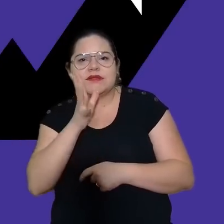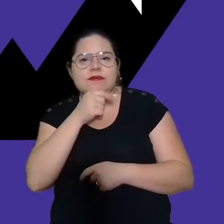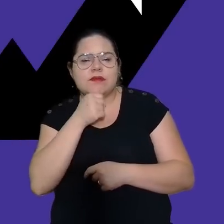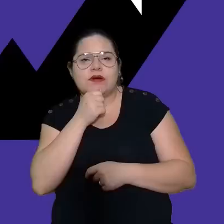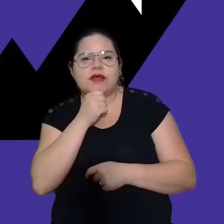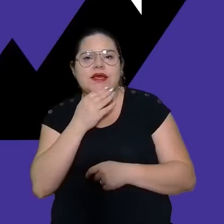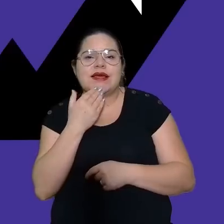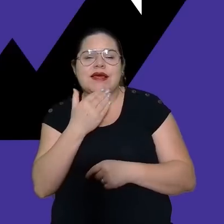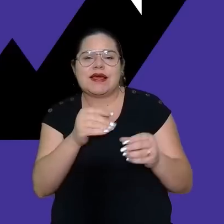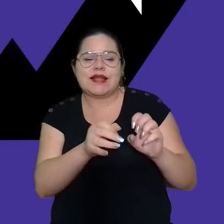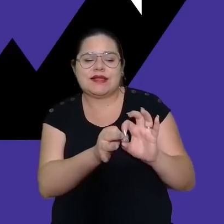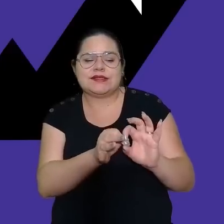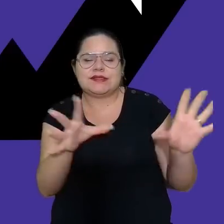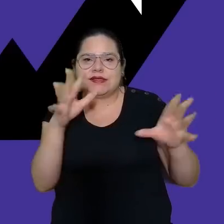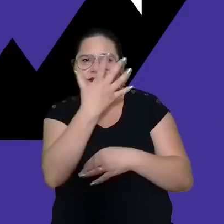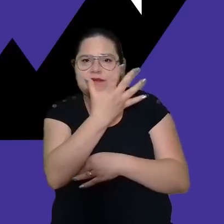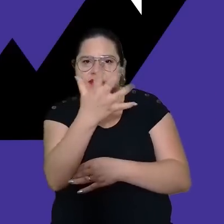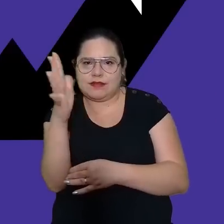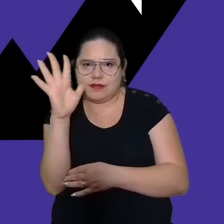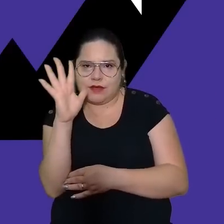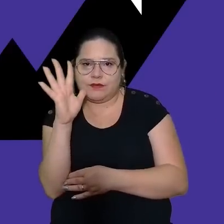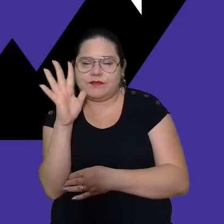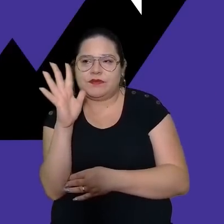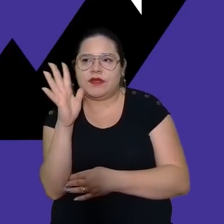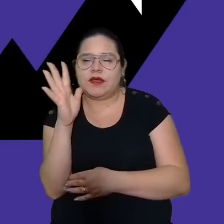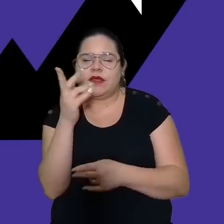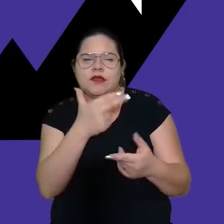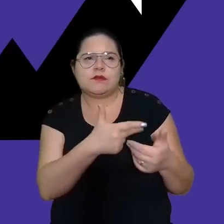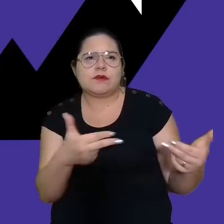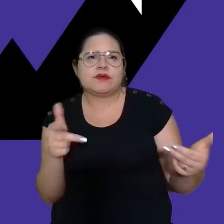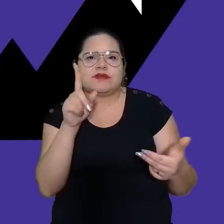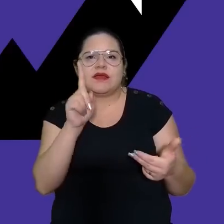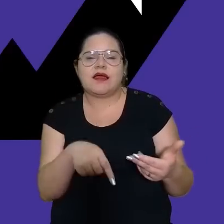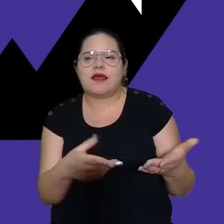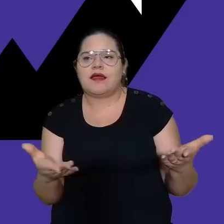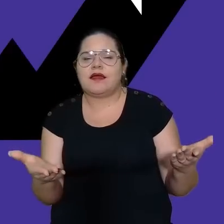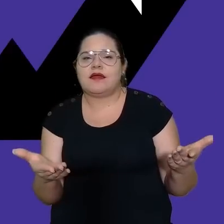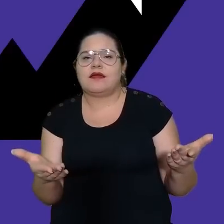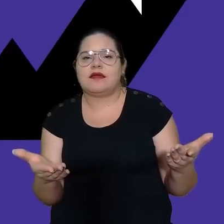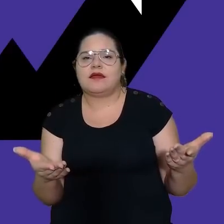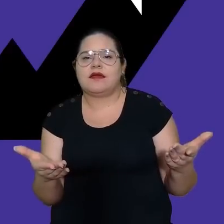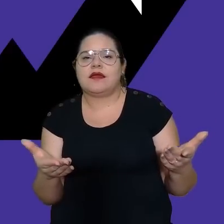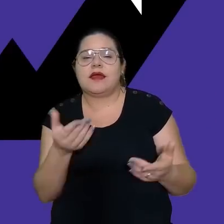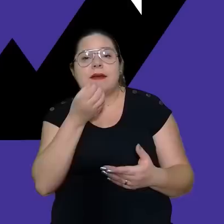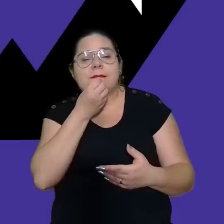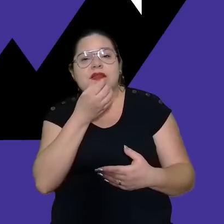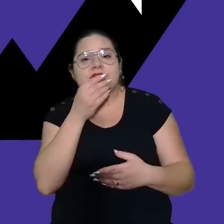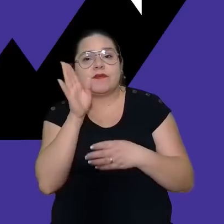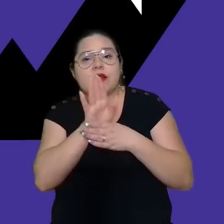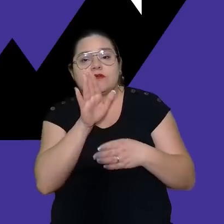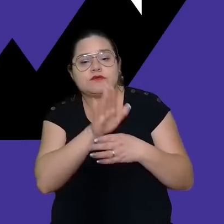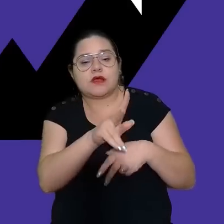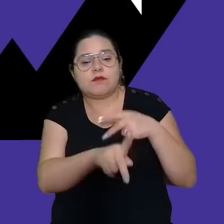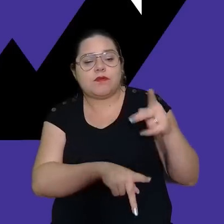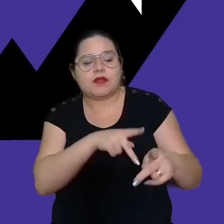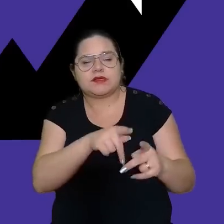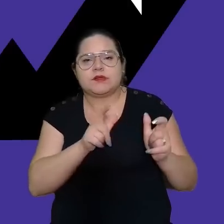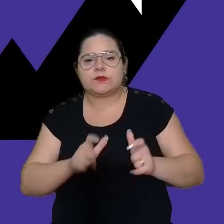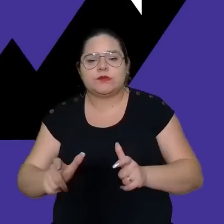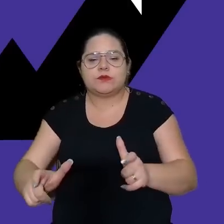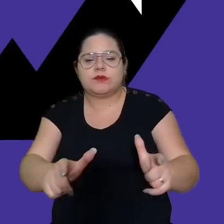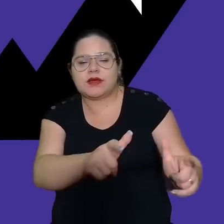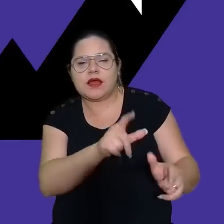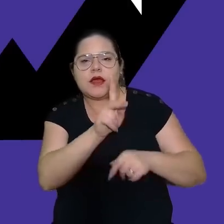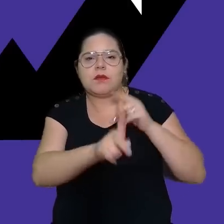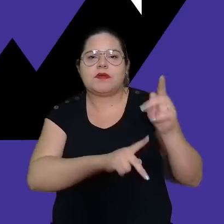ambiental em algo extremamente que seja beneficiário para a população local, para a população estadual,